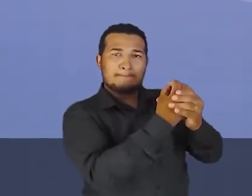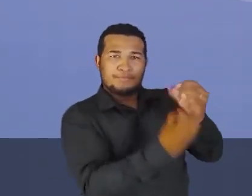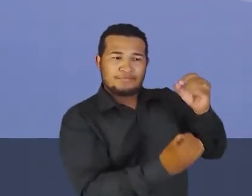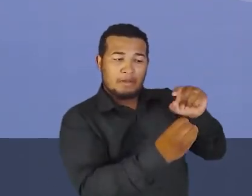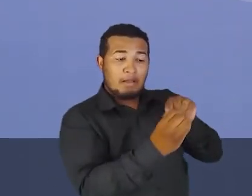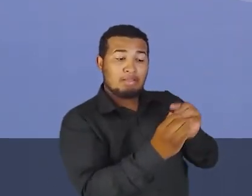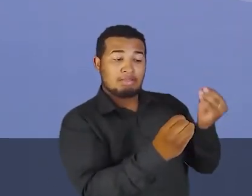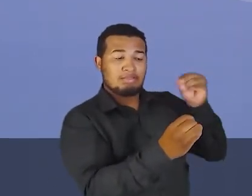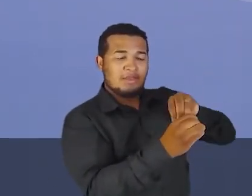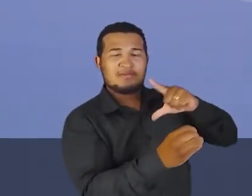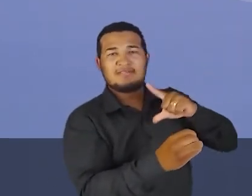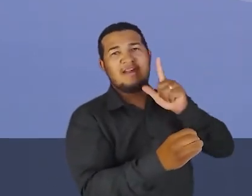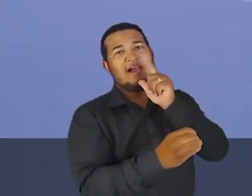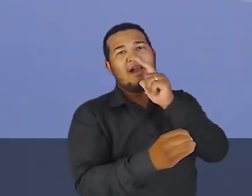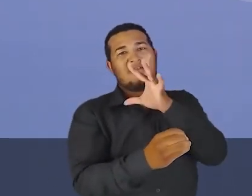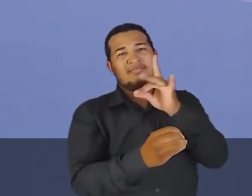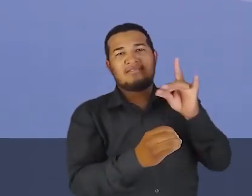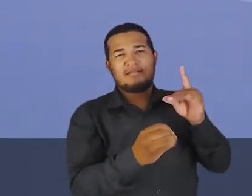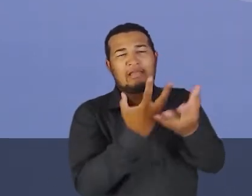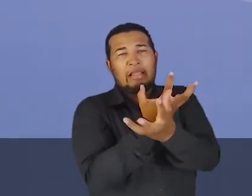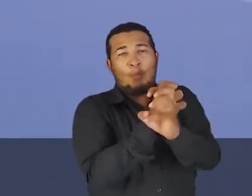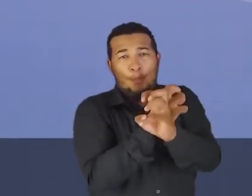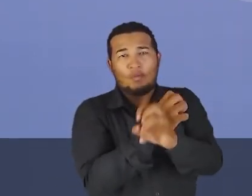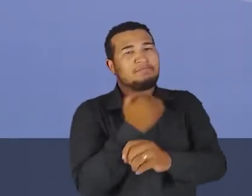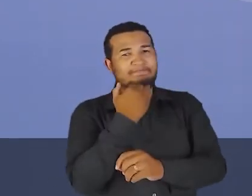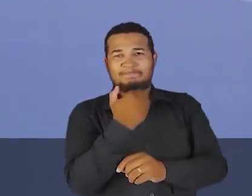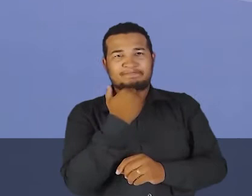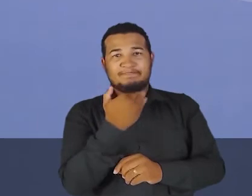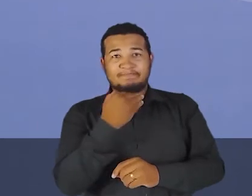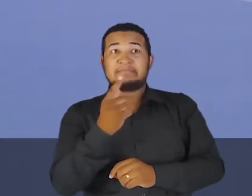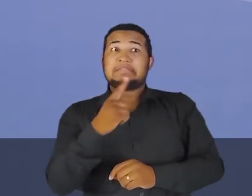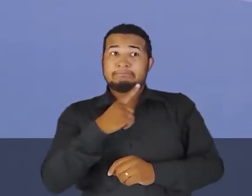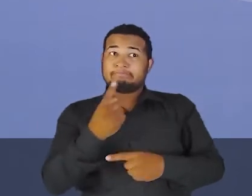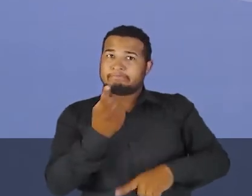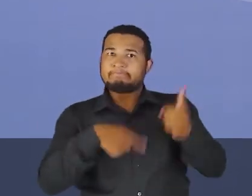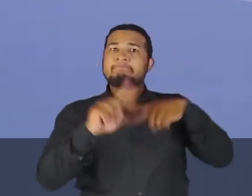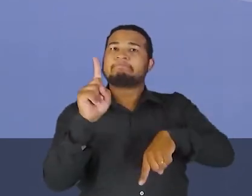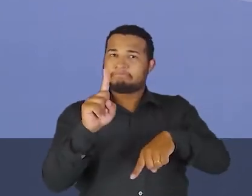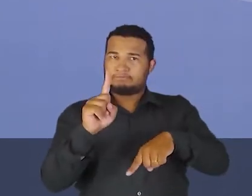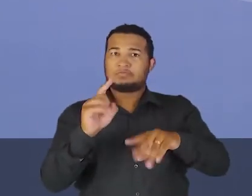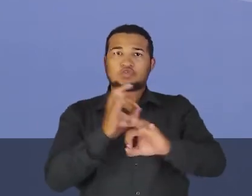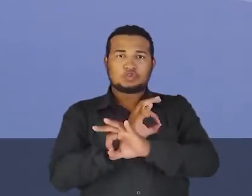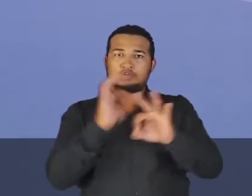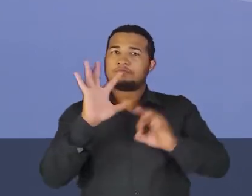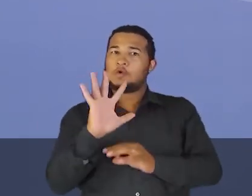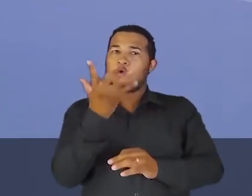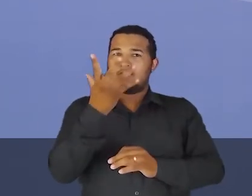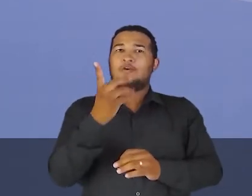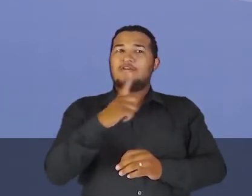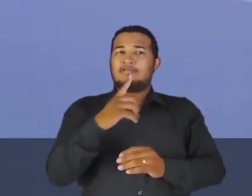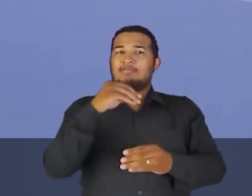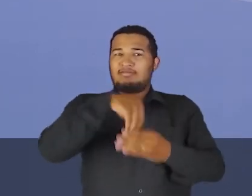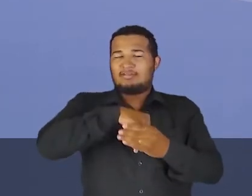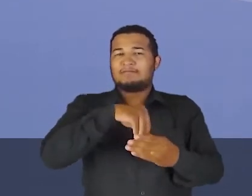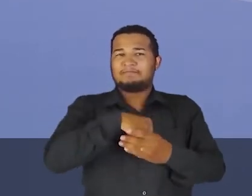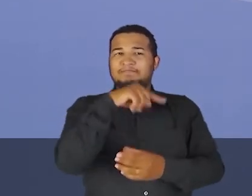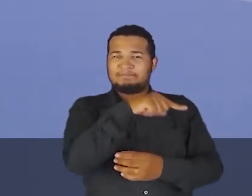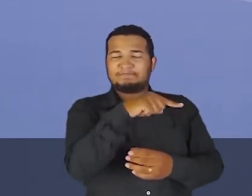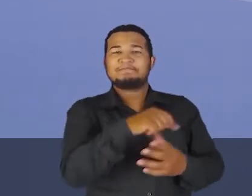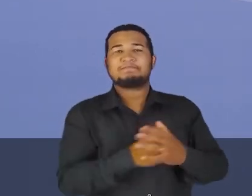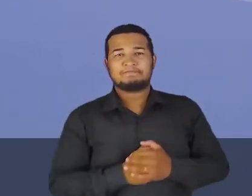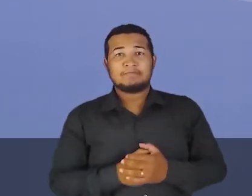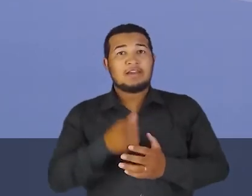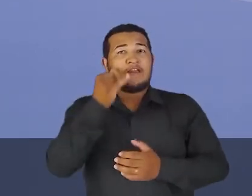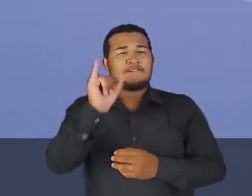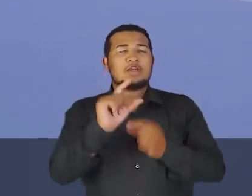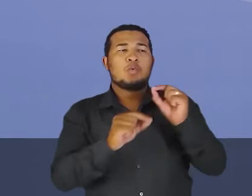ovos vão sobreviver e não vão desidratar. Isso foi uma evolução muito grande que aconteceu nos répteis, a presença do ovo amniótico